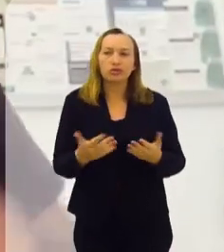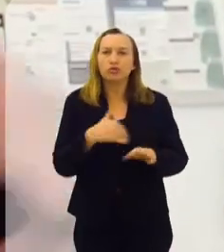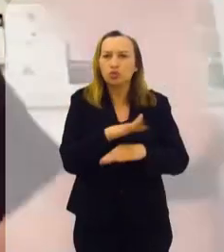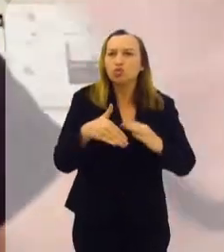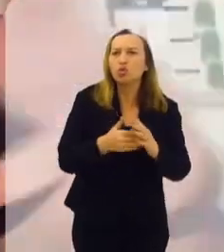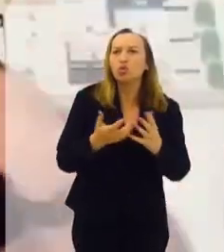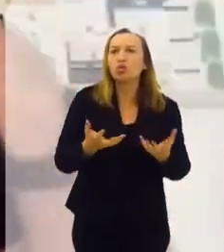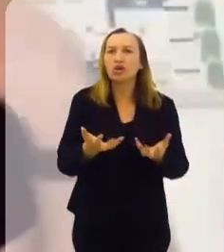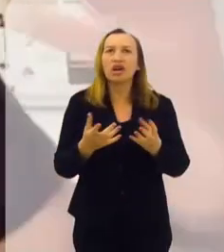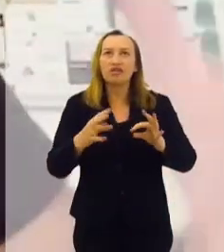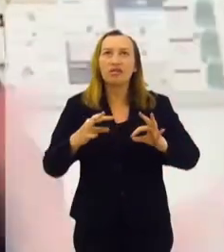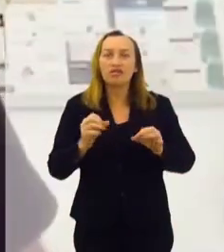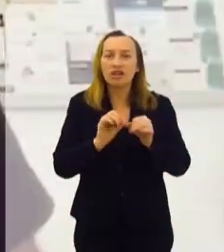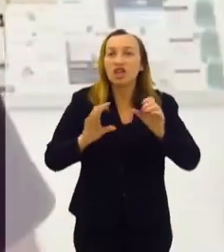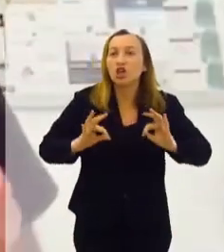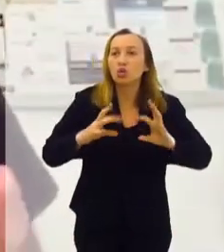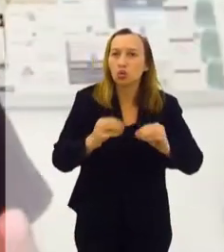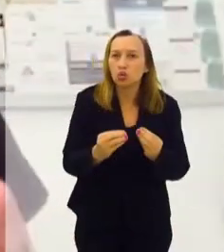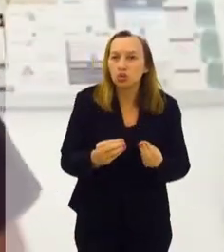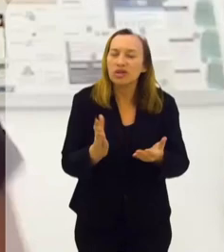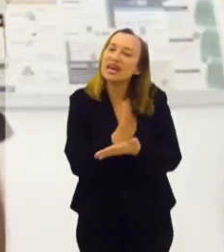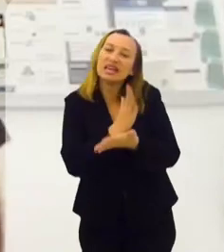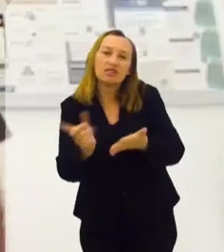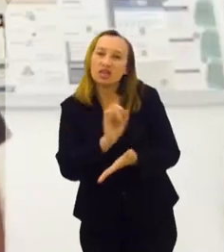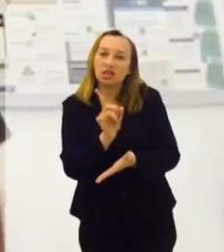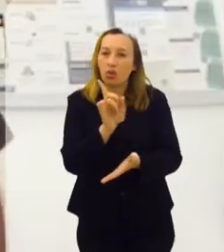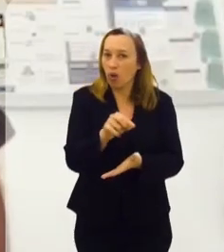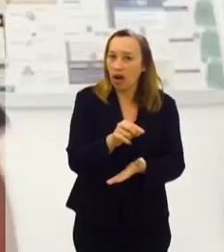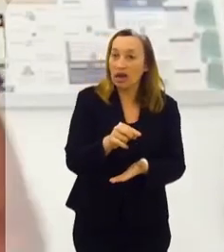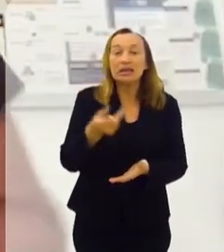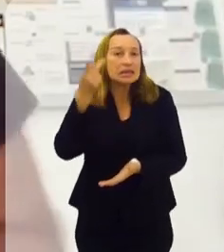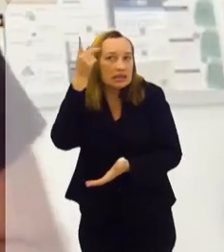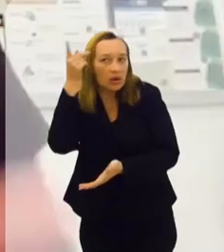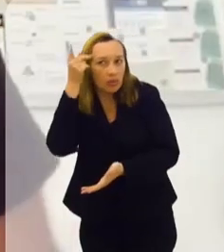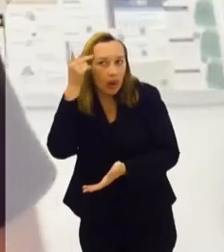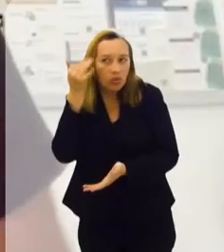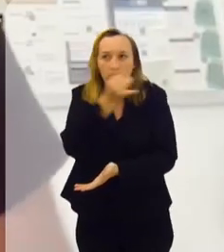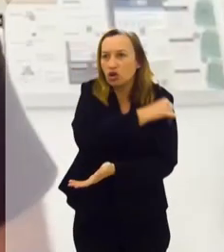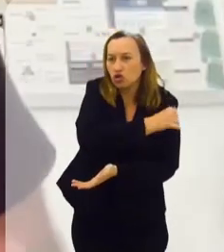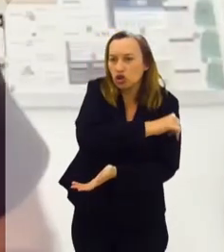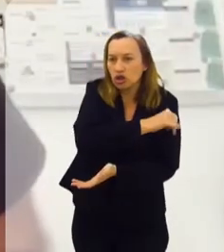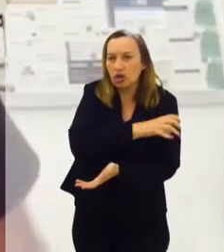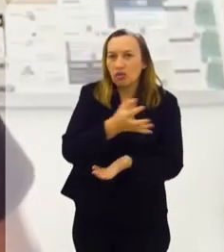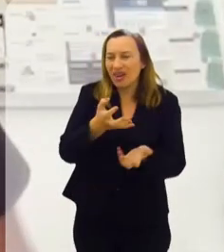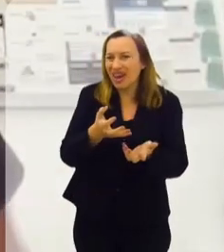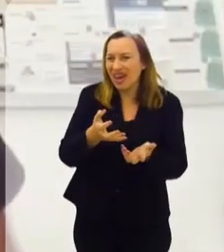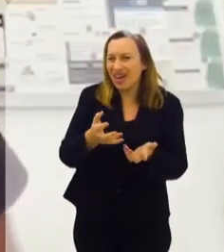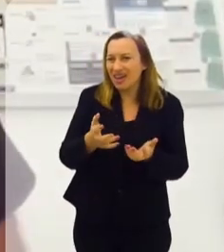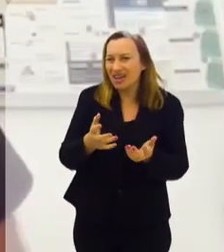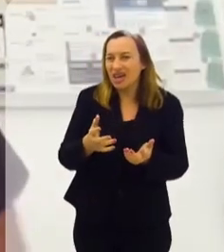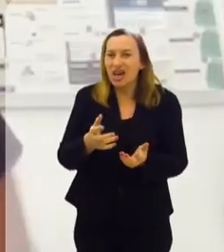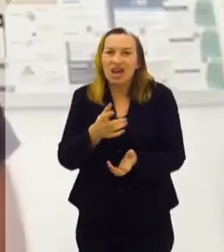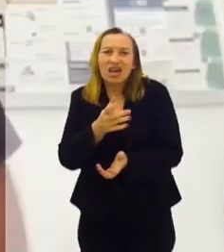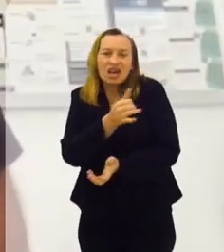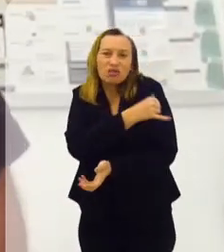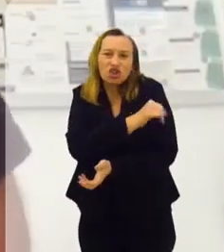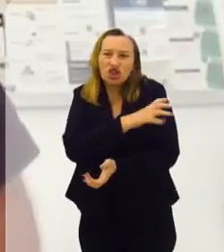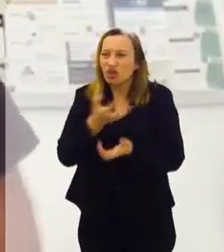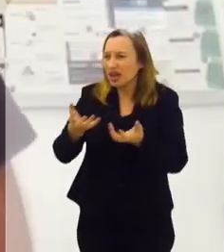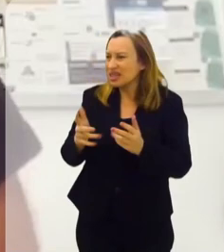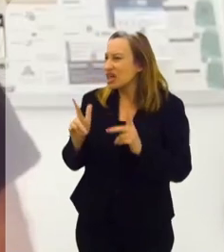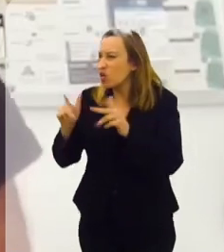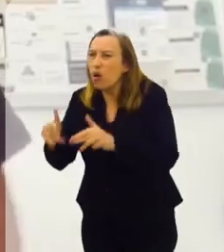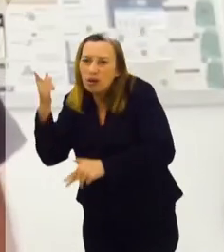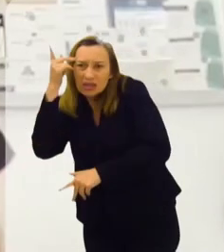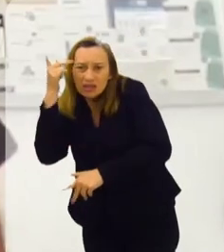confundindo muito, né? Todo mundo quer fazer tudo, e às vezes não é isso, né? São Paulo quer, Rio de Janeiro quer ser São Paulo. O centro